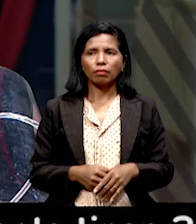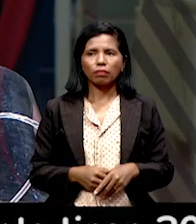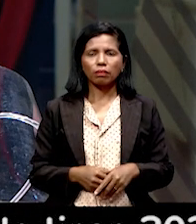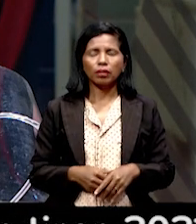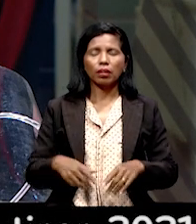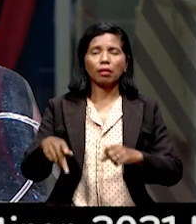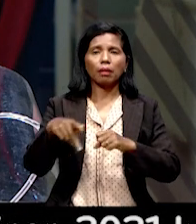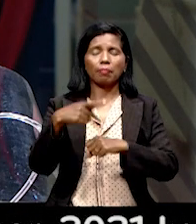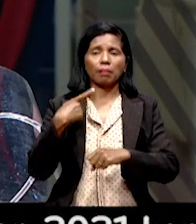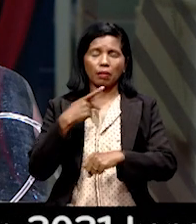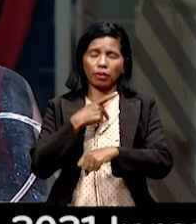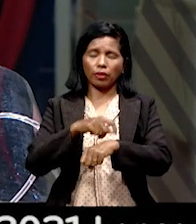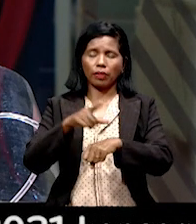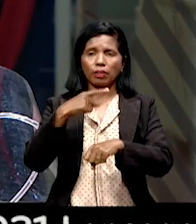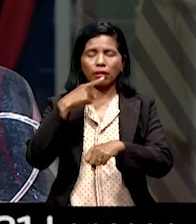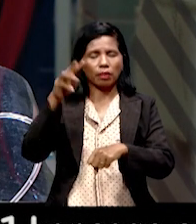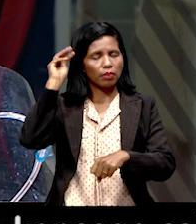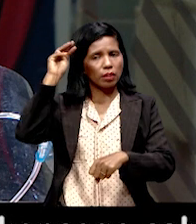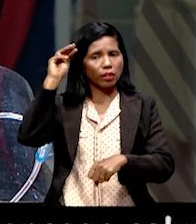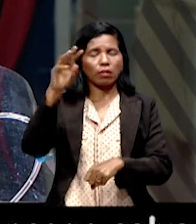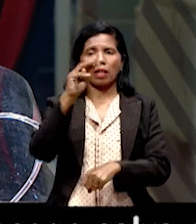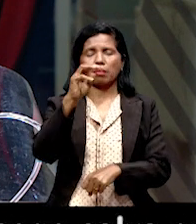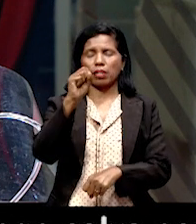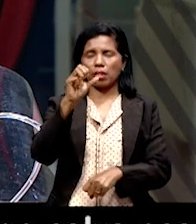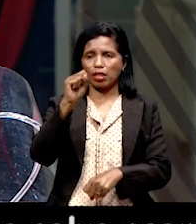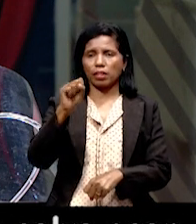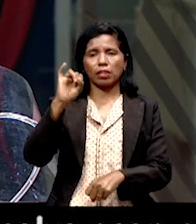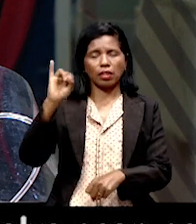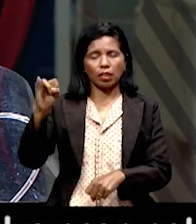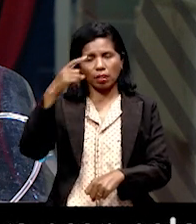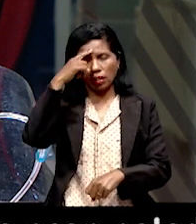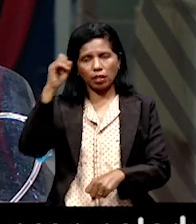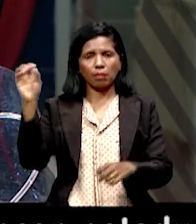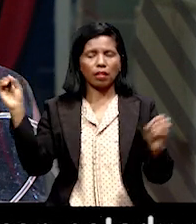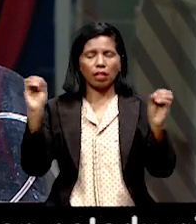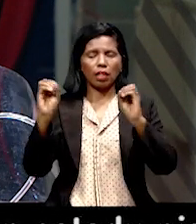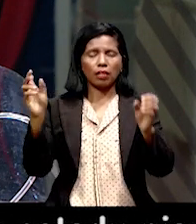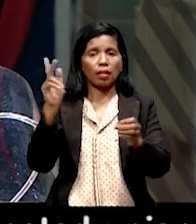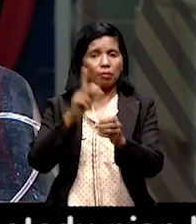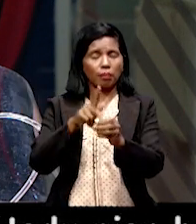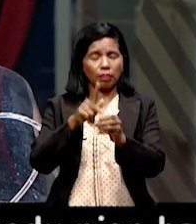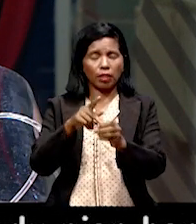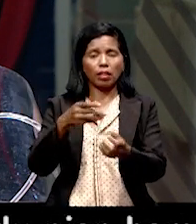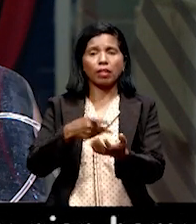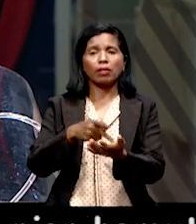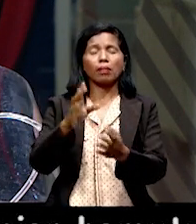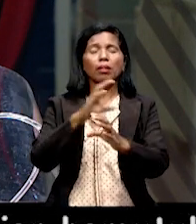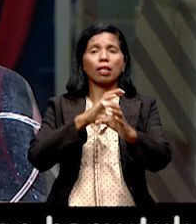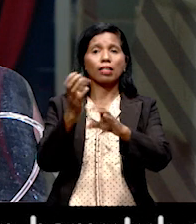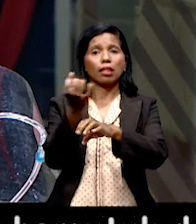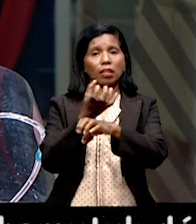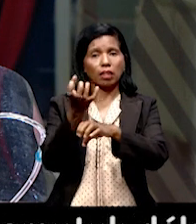Parlamento Nacional questiona serviço do Ministério Solidariedade Social e Inclusão, tambaleia combustível, bacareta funerário,